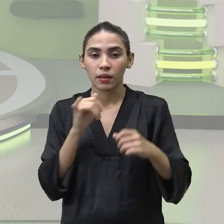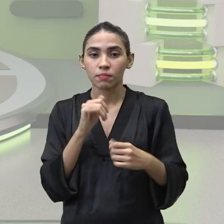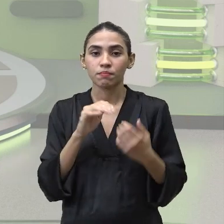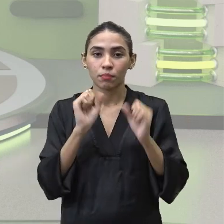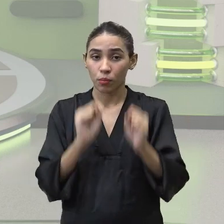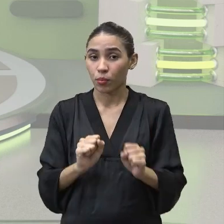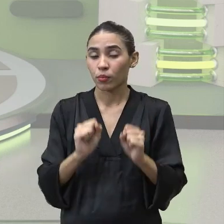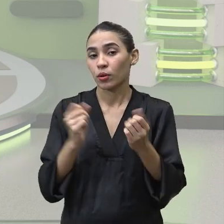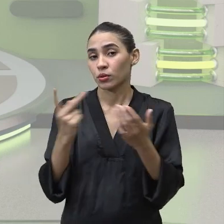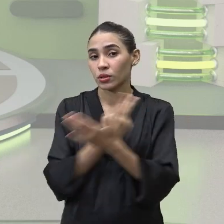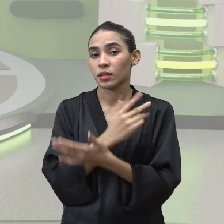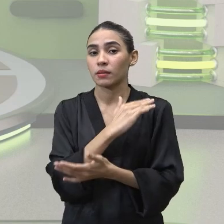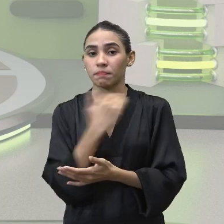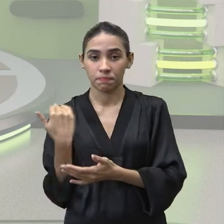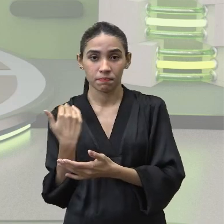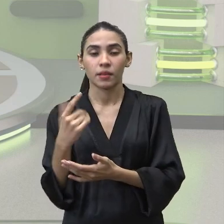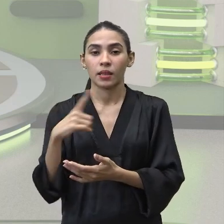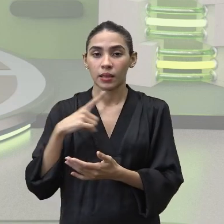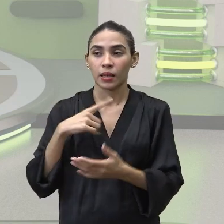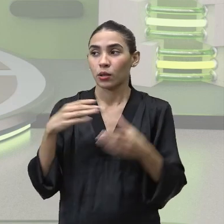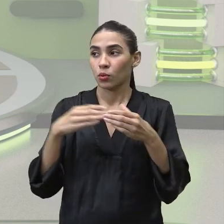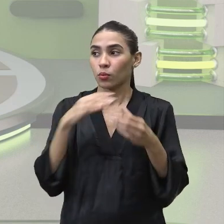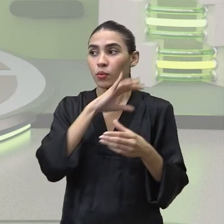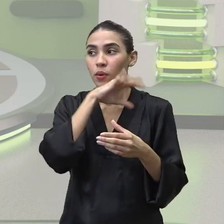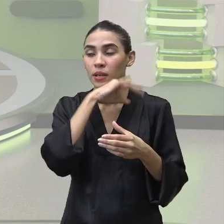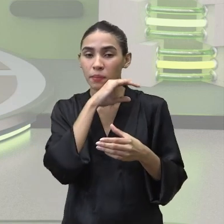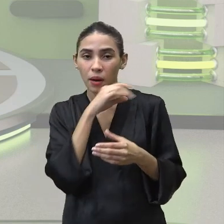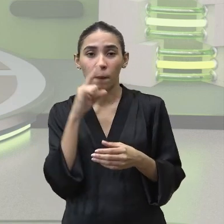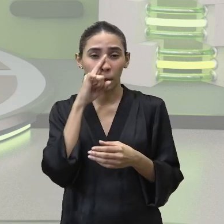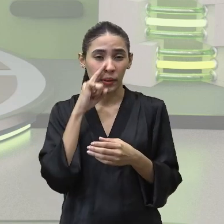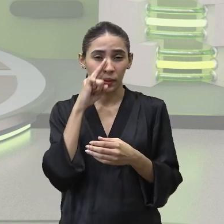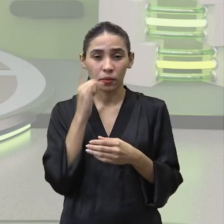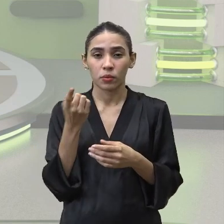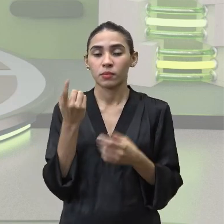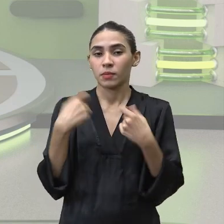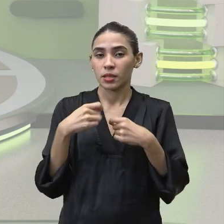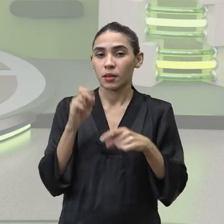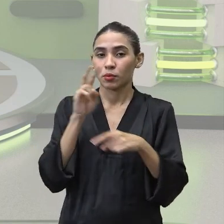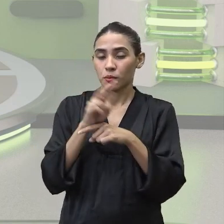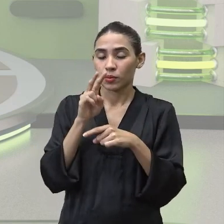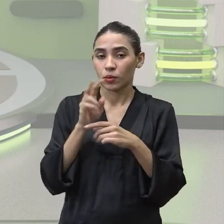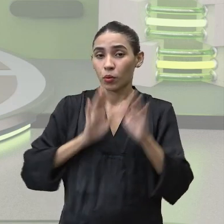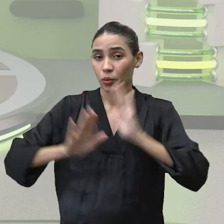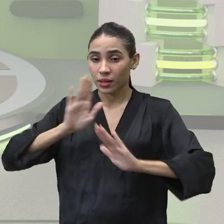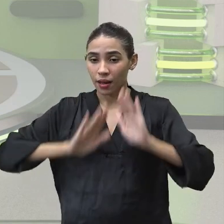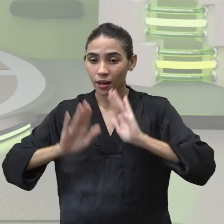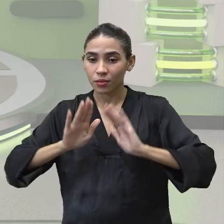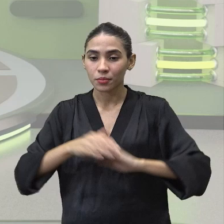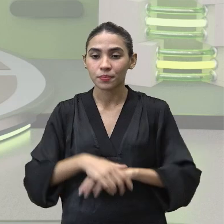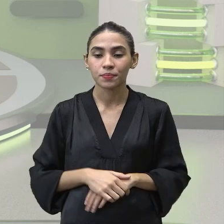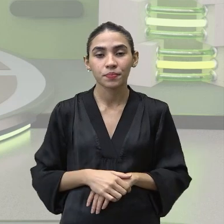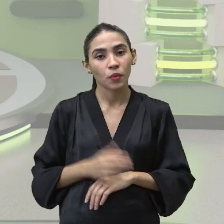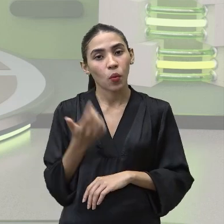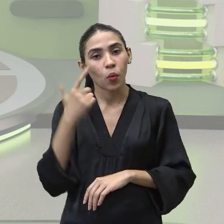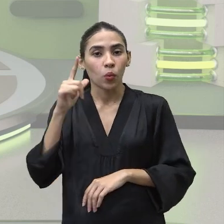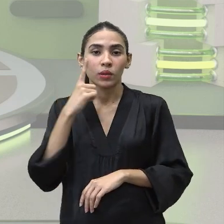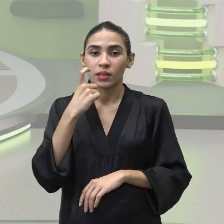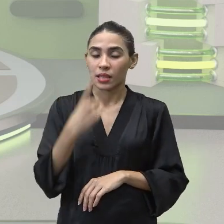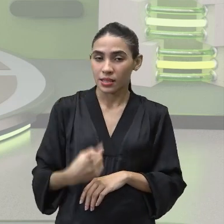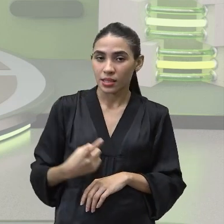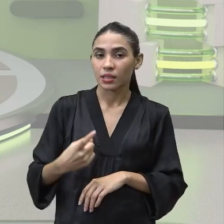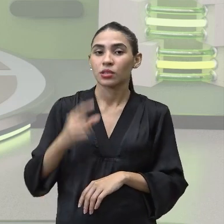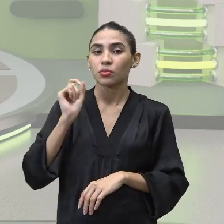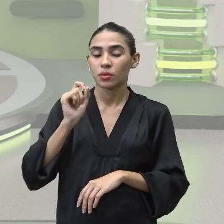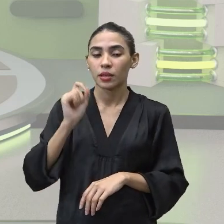óbito. Então, tem espécies bem venenosas e a gente tem que ter cuidado com esses indivíduos. Uma coisa bem interessante sobre eles